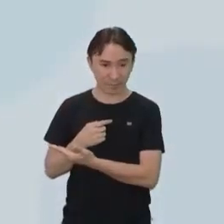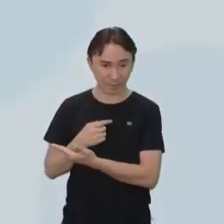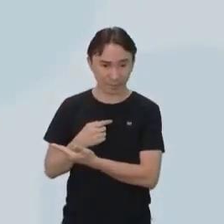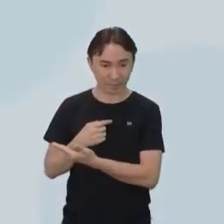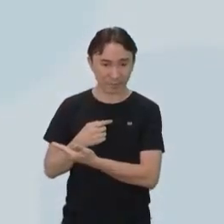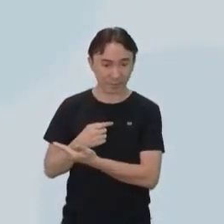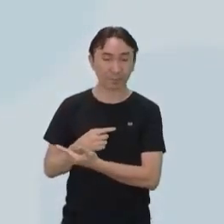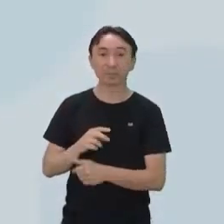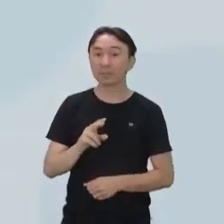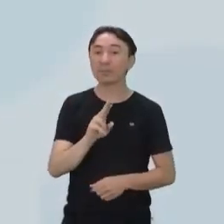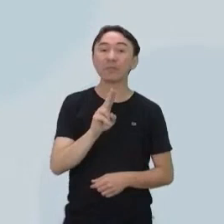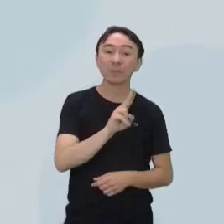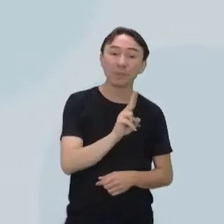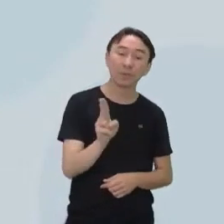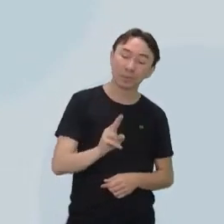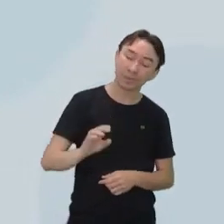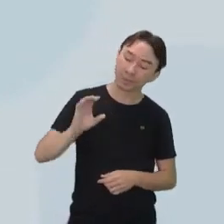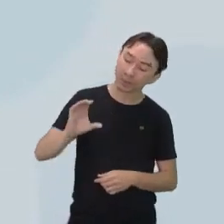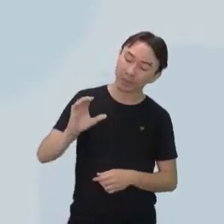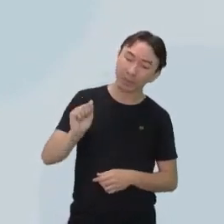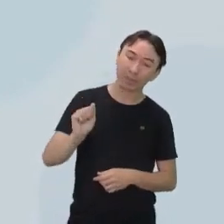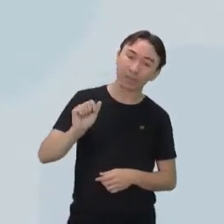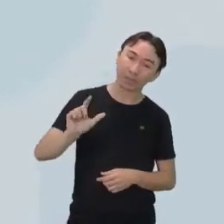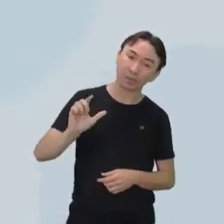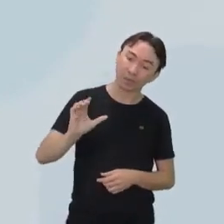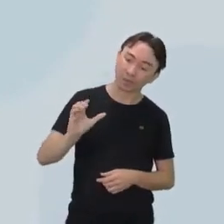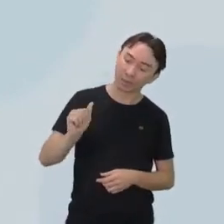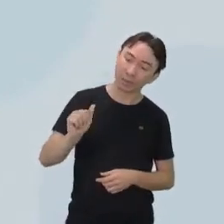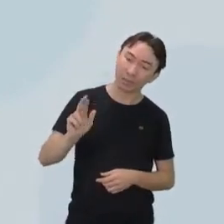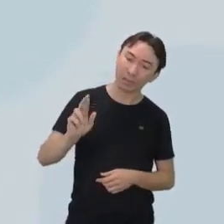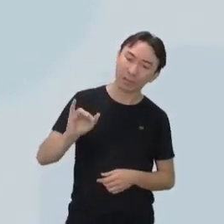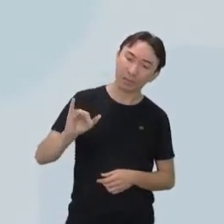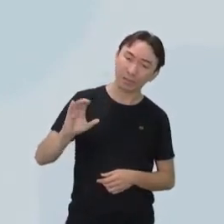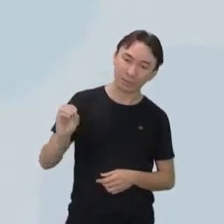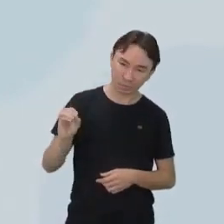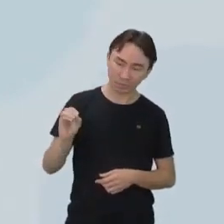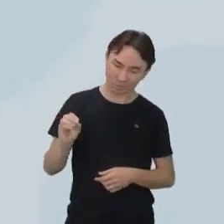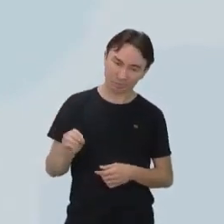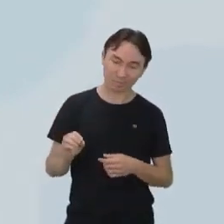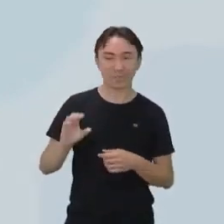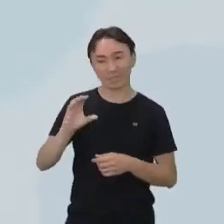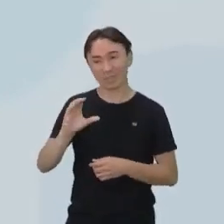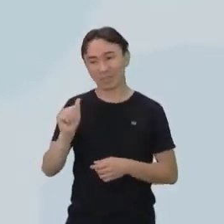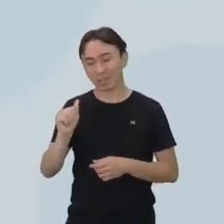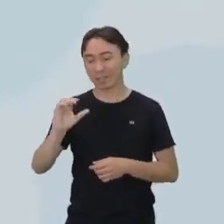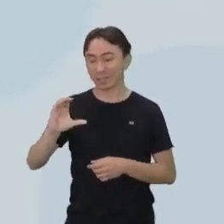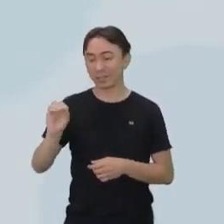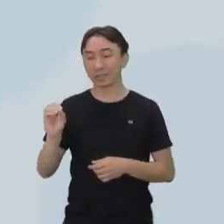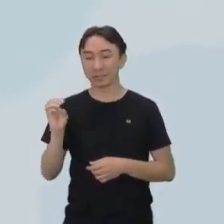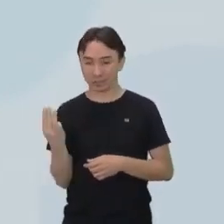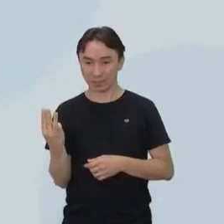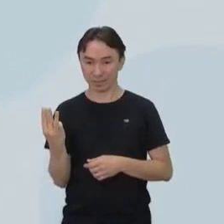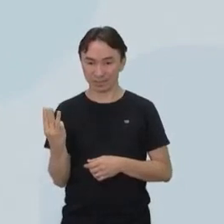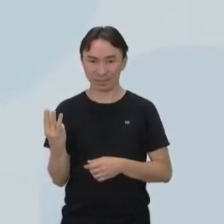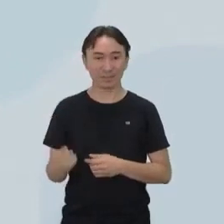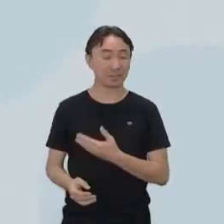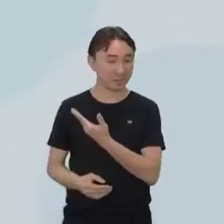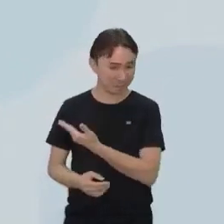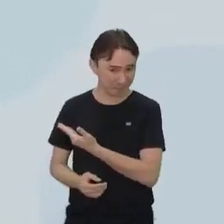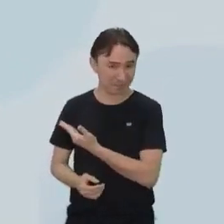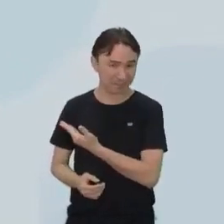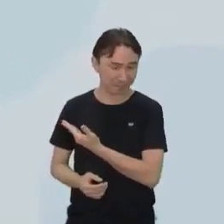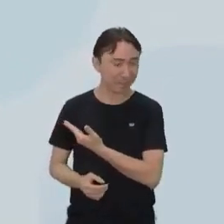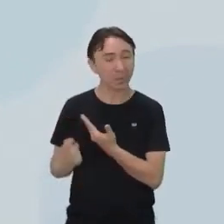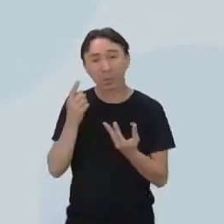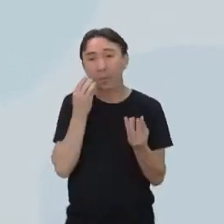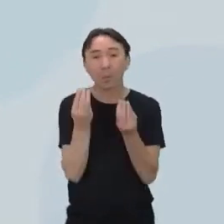aí, voltando, eu sempre gosto de abordar com os estudantes a constituição da partícula do